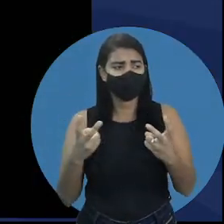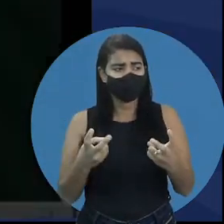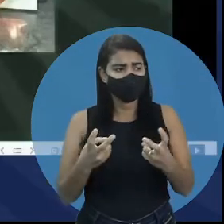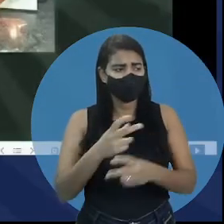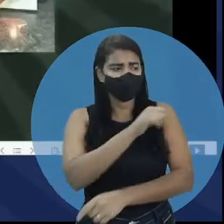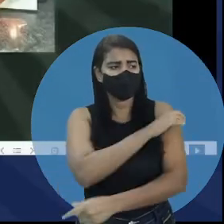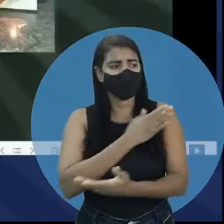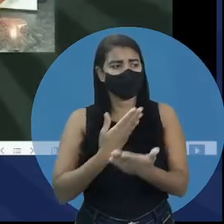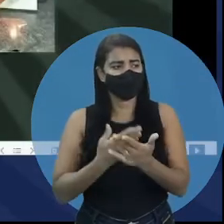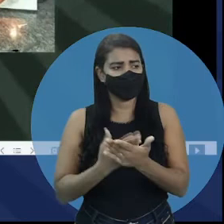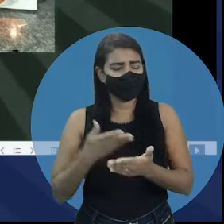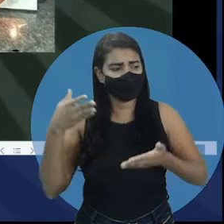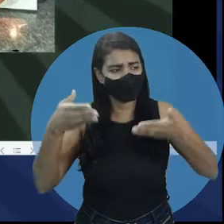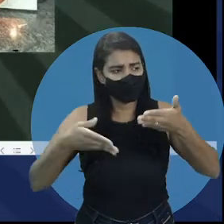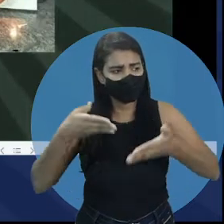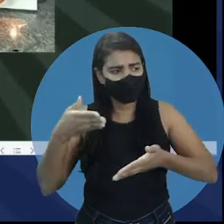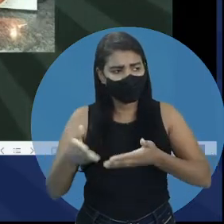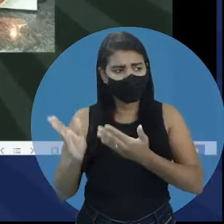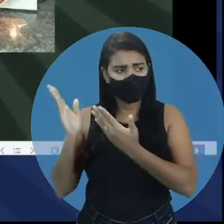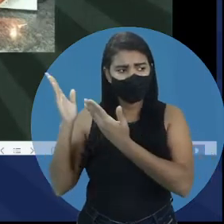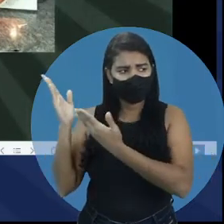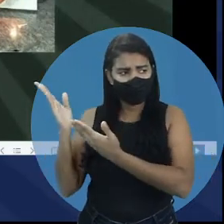alunos e os estudantes fazendo